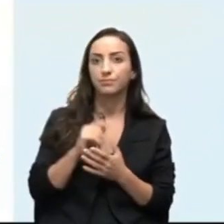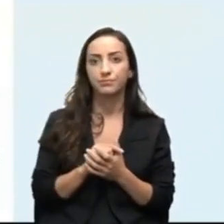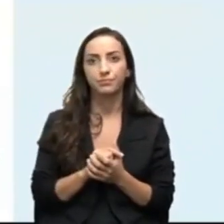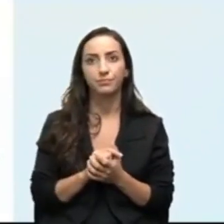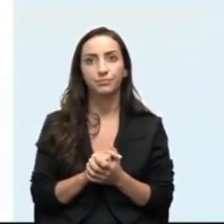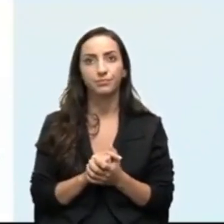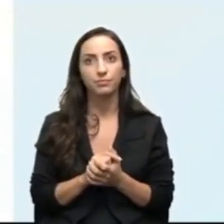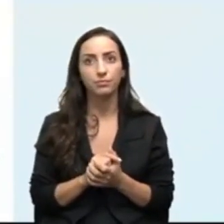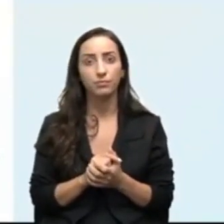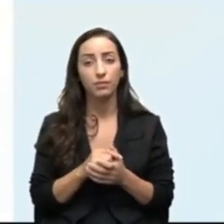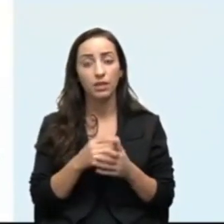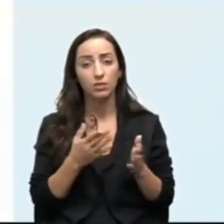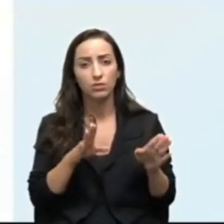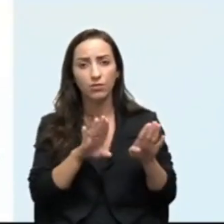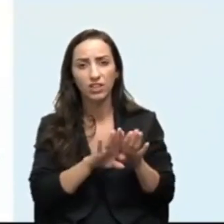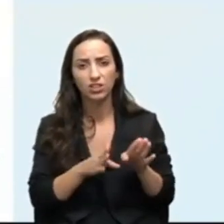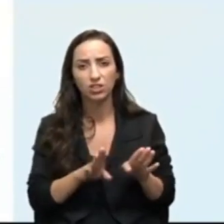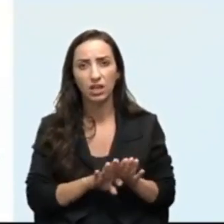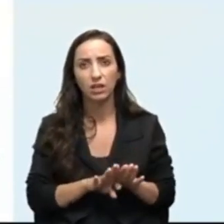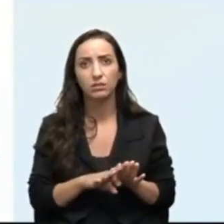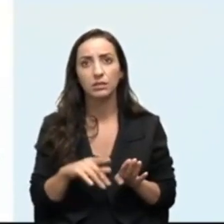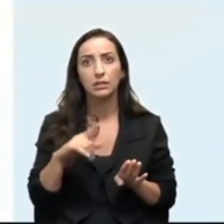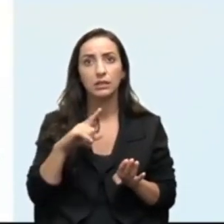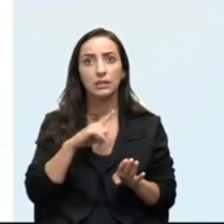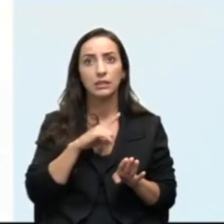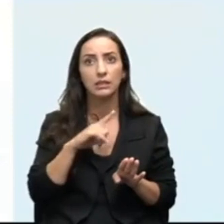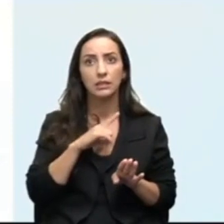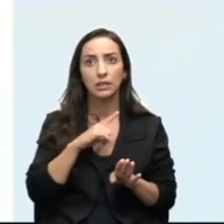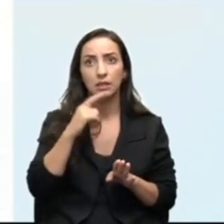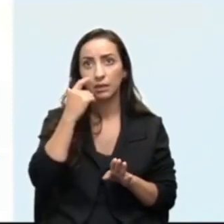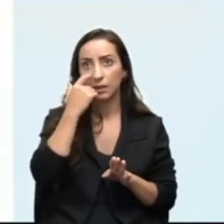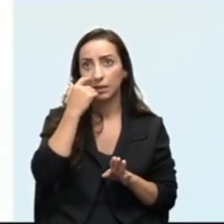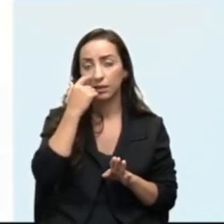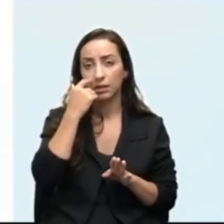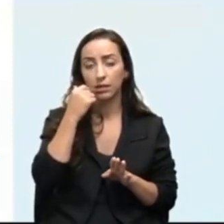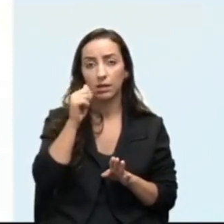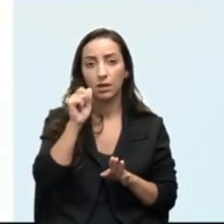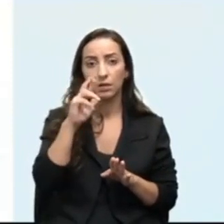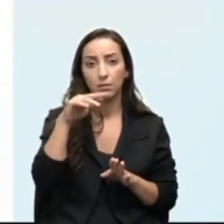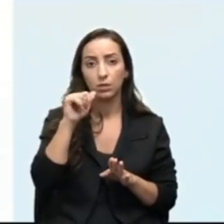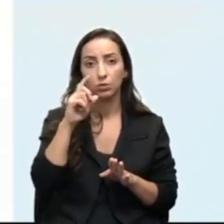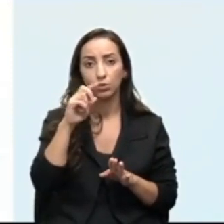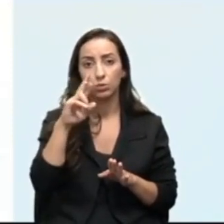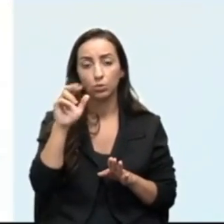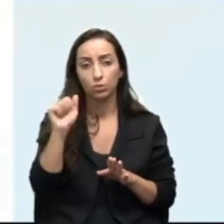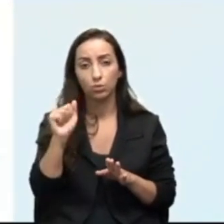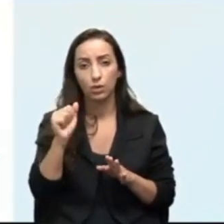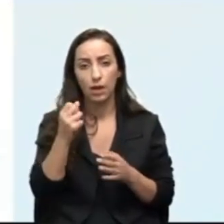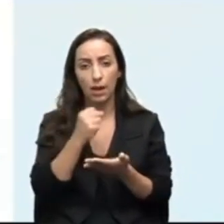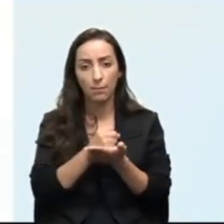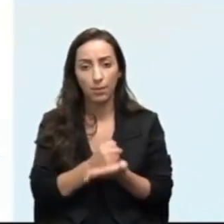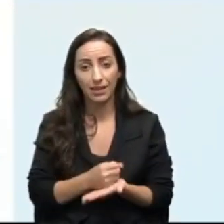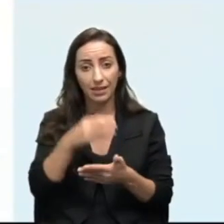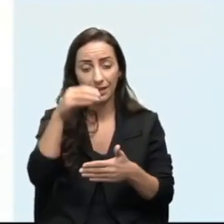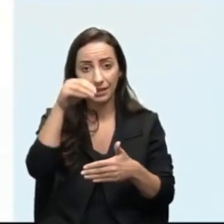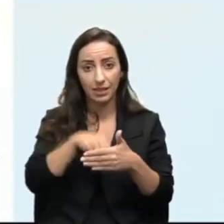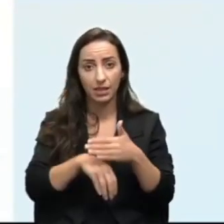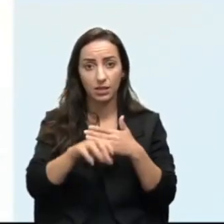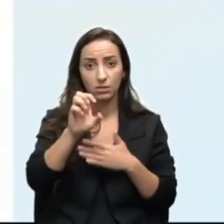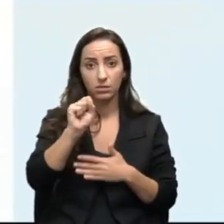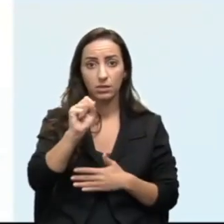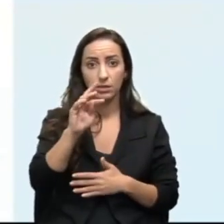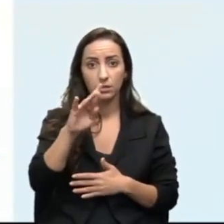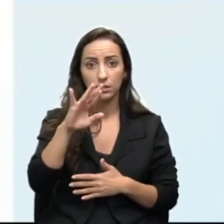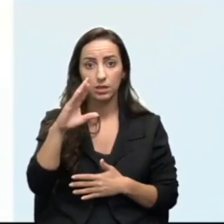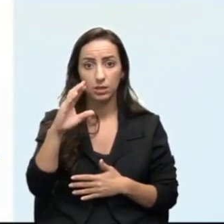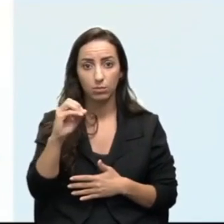aquele modelo usual onde a gente tem as nossas armaduras apoiadas dentro desse estribo. Então, eles